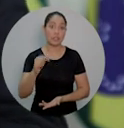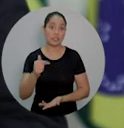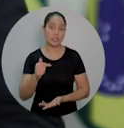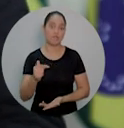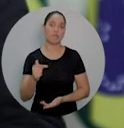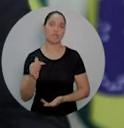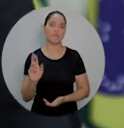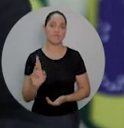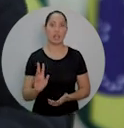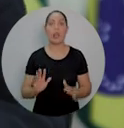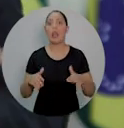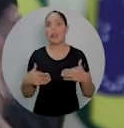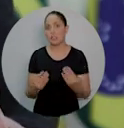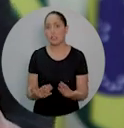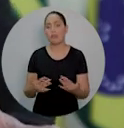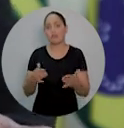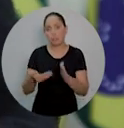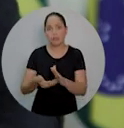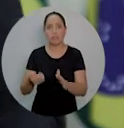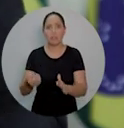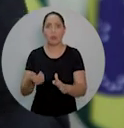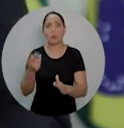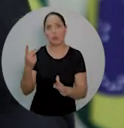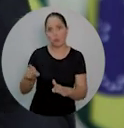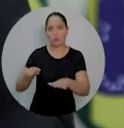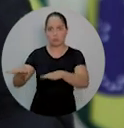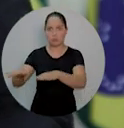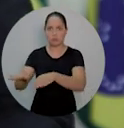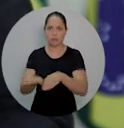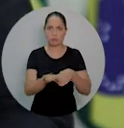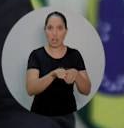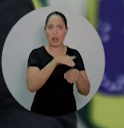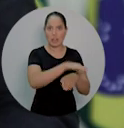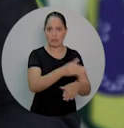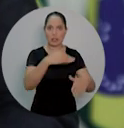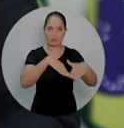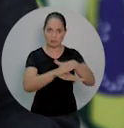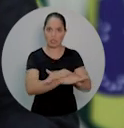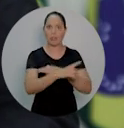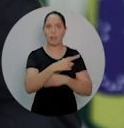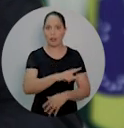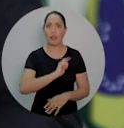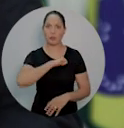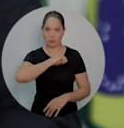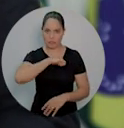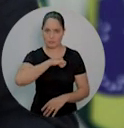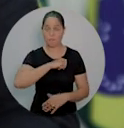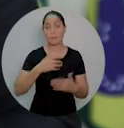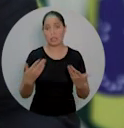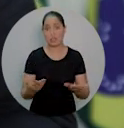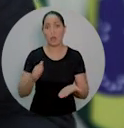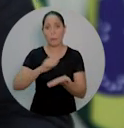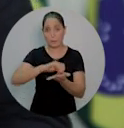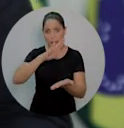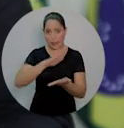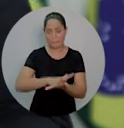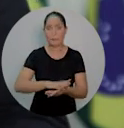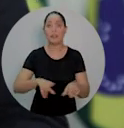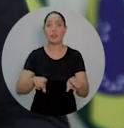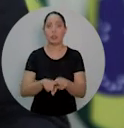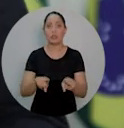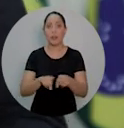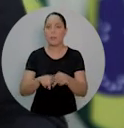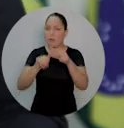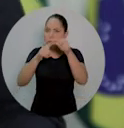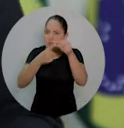293,47, cumulado com a remoção do veículo. É de grande importância o pagamento das referidas taxas, pois as mesmas são